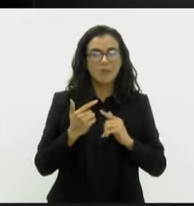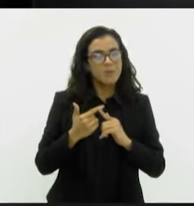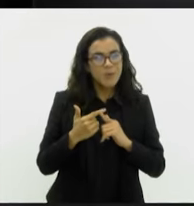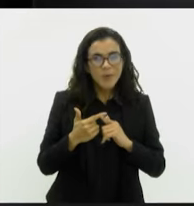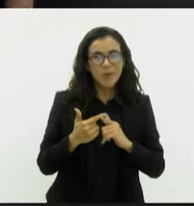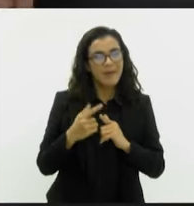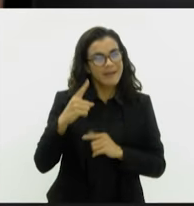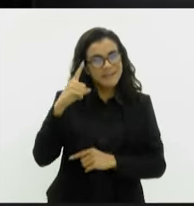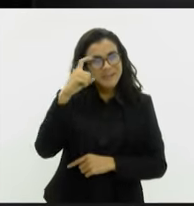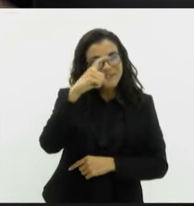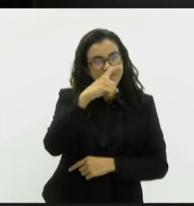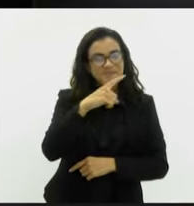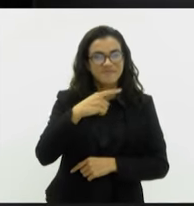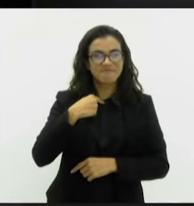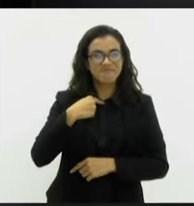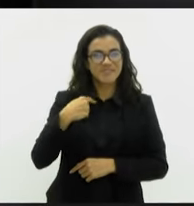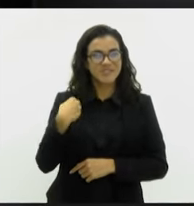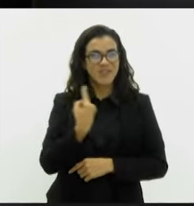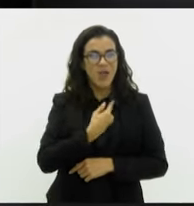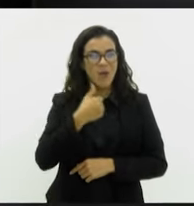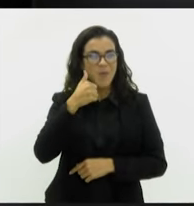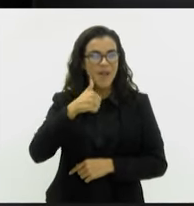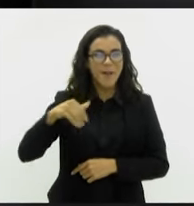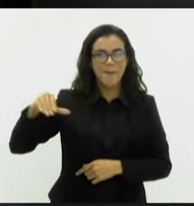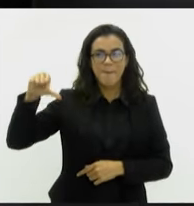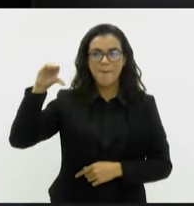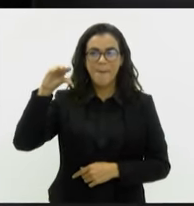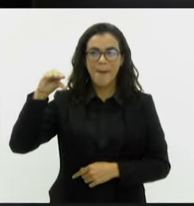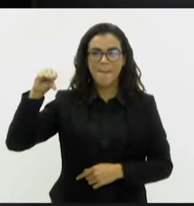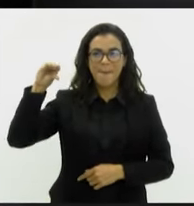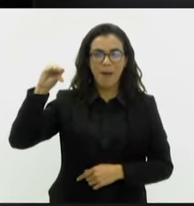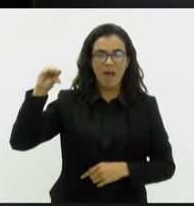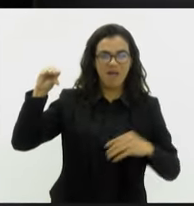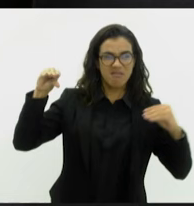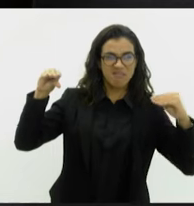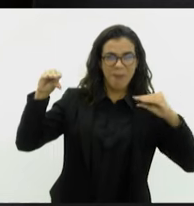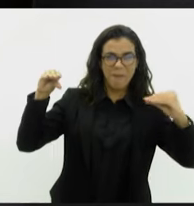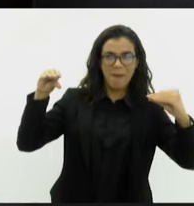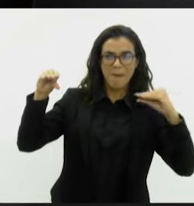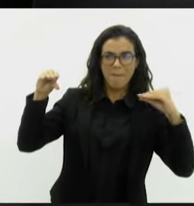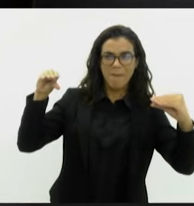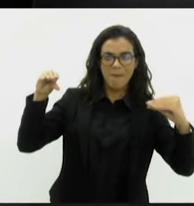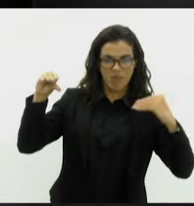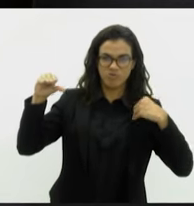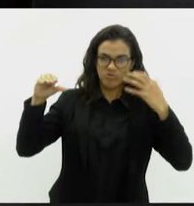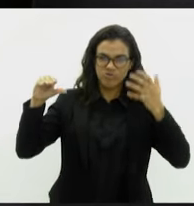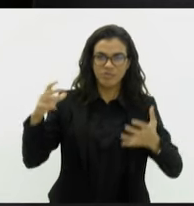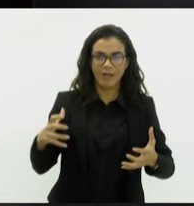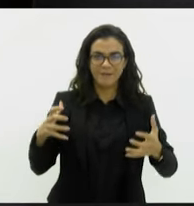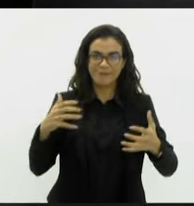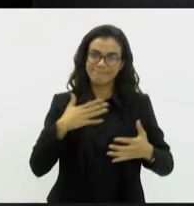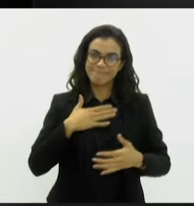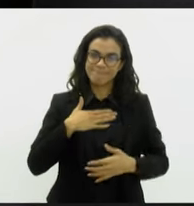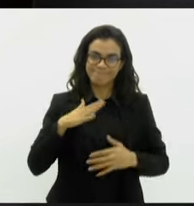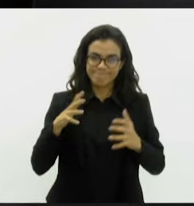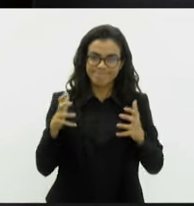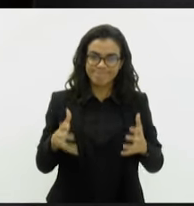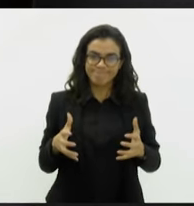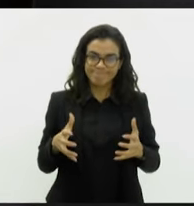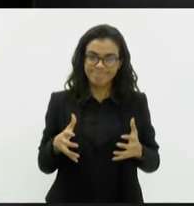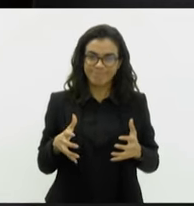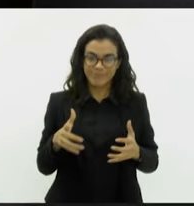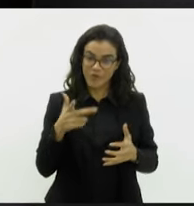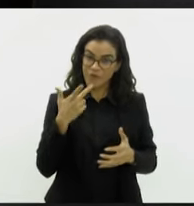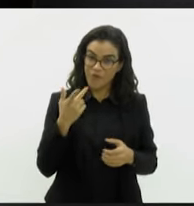difícil a gente ter voz né E quando a gente tem voz um monte de vozes atrapalhando eu sou chata mesmo então vou voltar